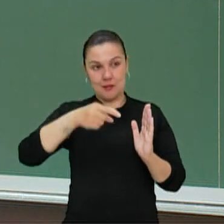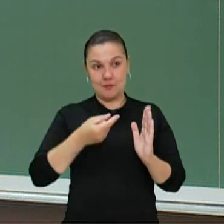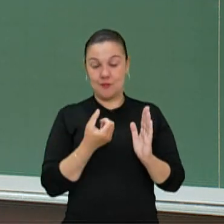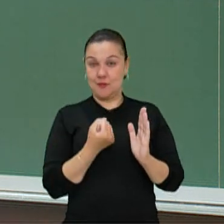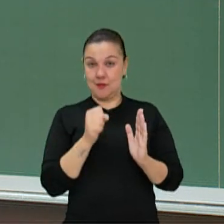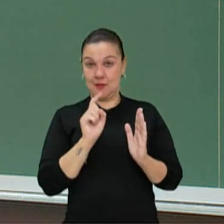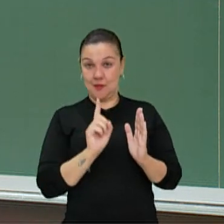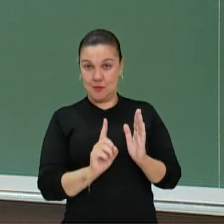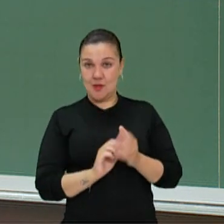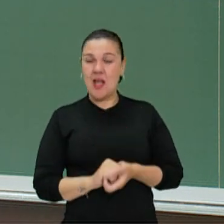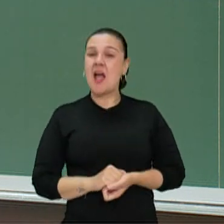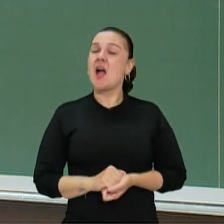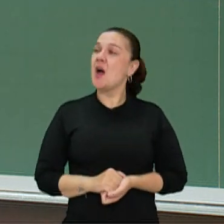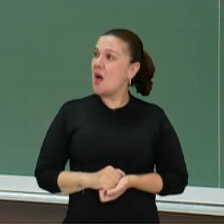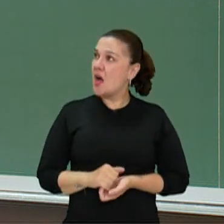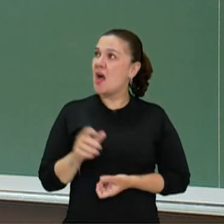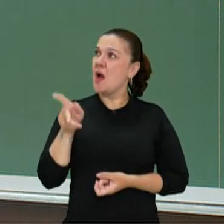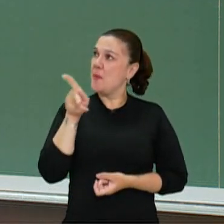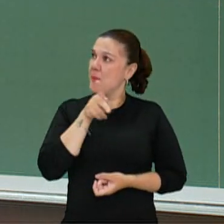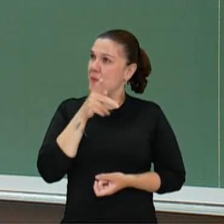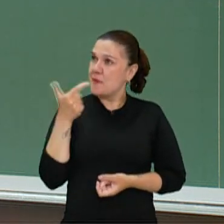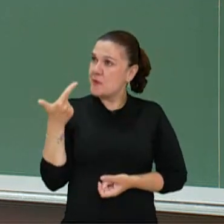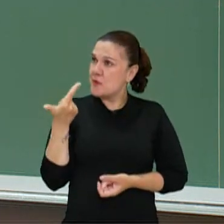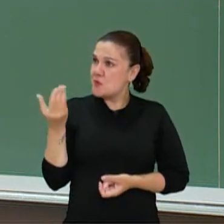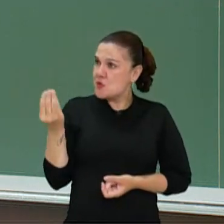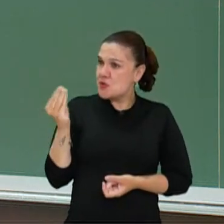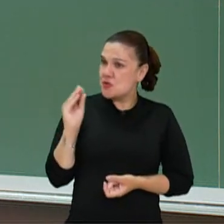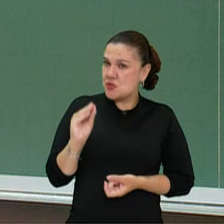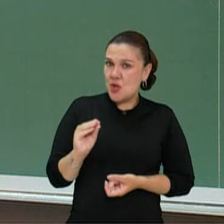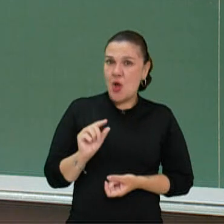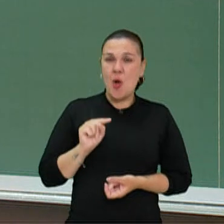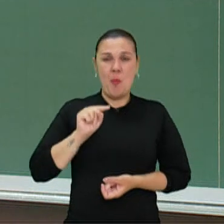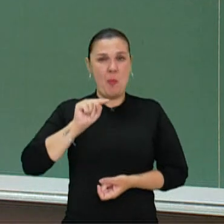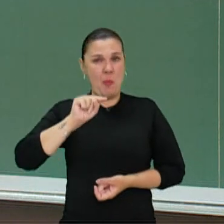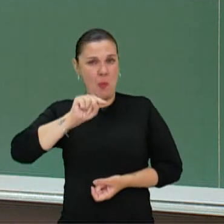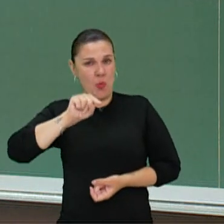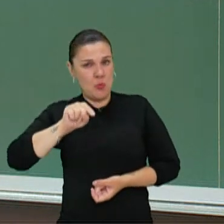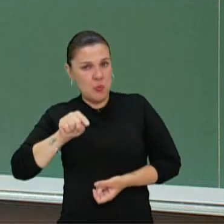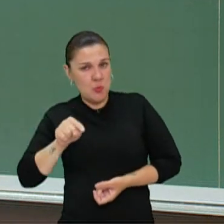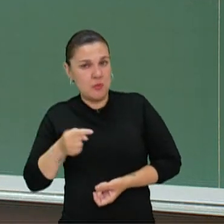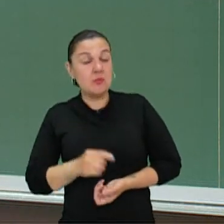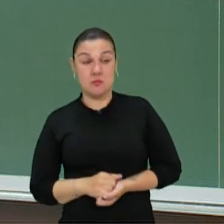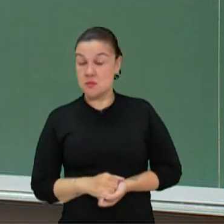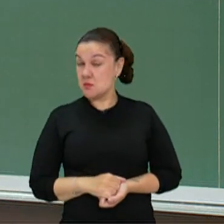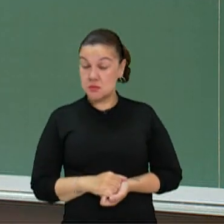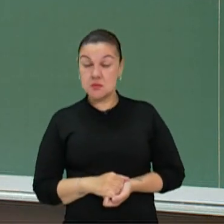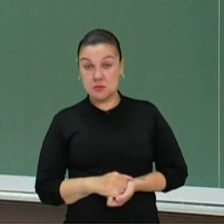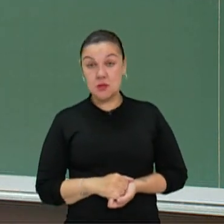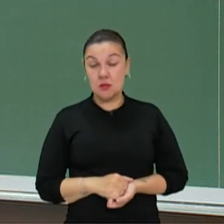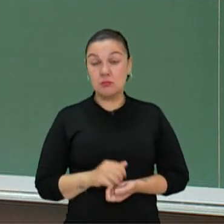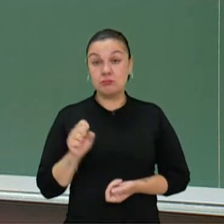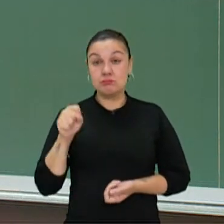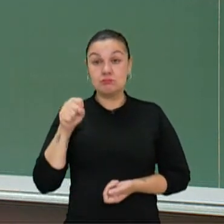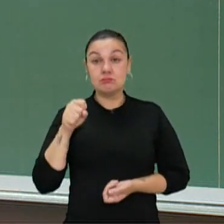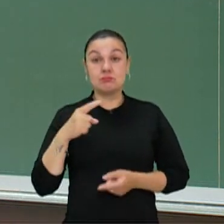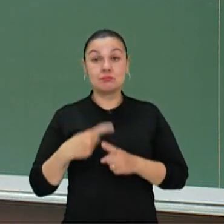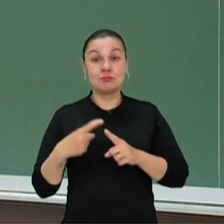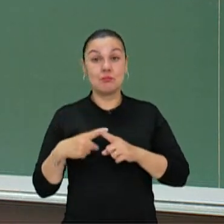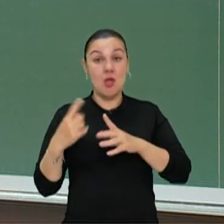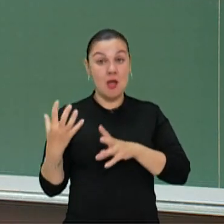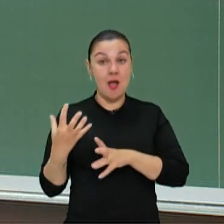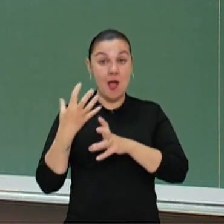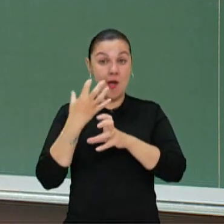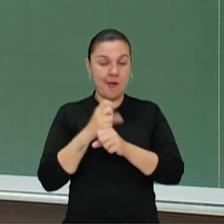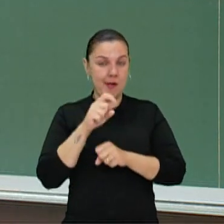90,81. Aí você vai dizer, professora, mas ponto decimal? Sim, muito bem. A contagem